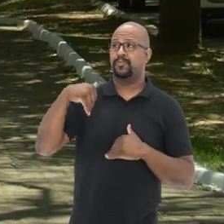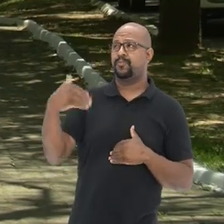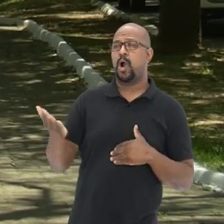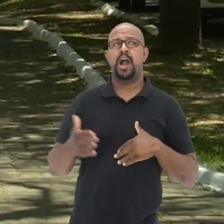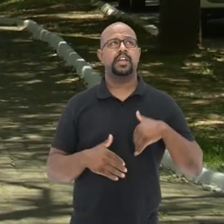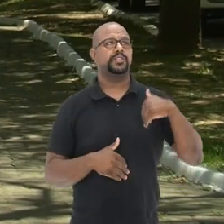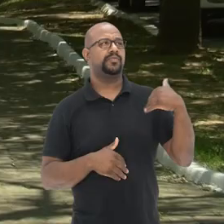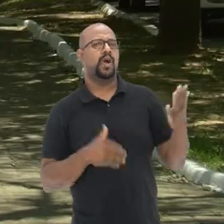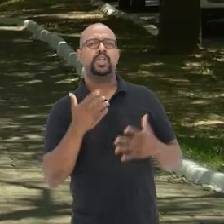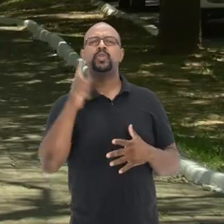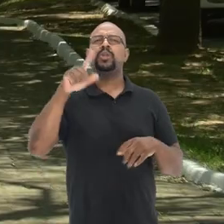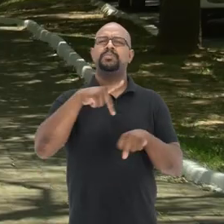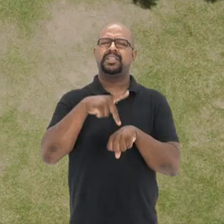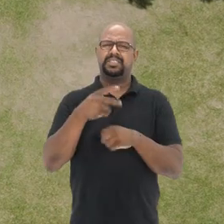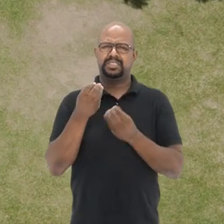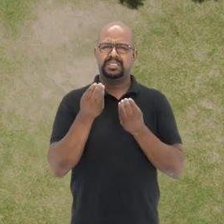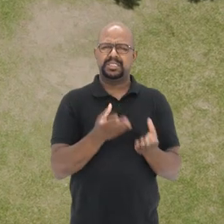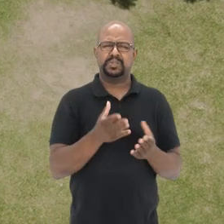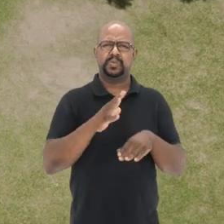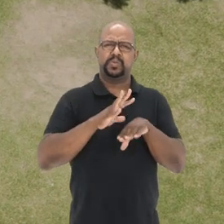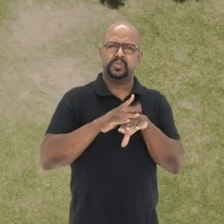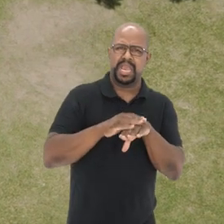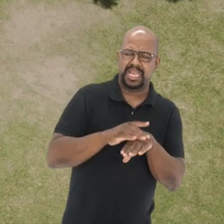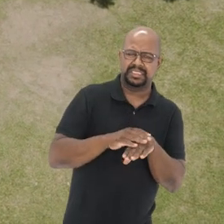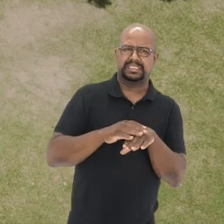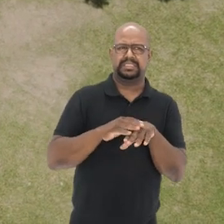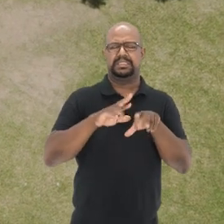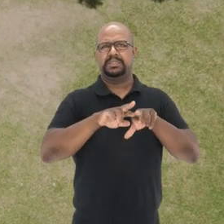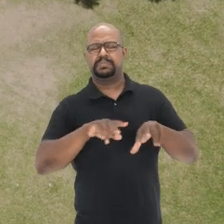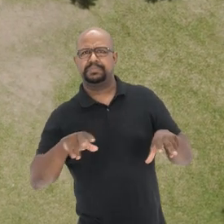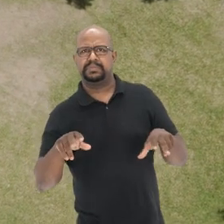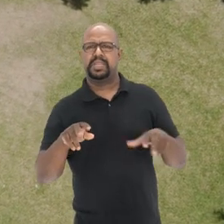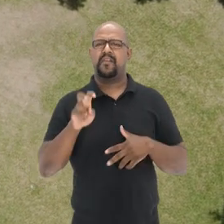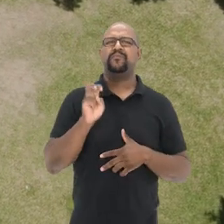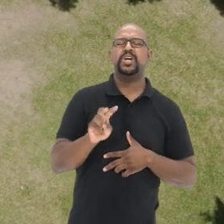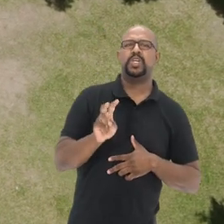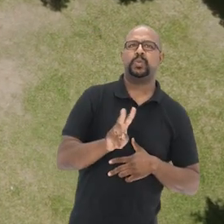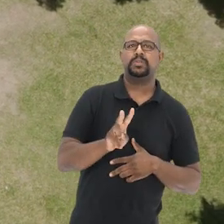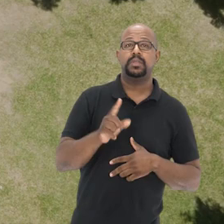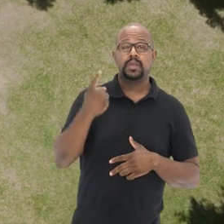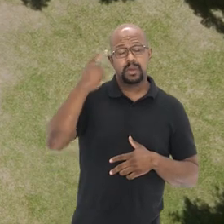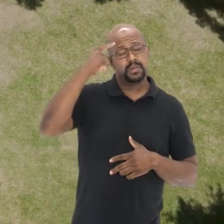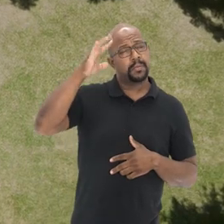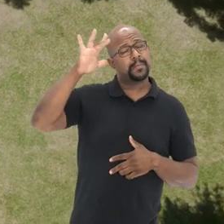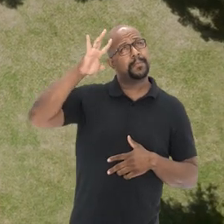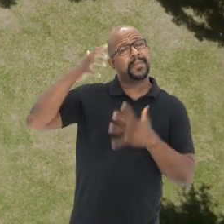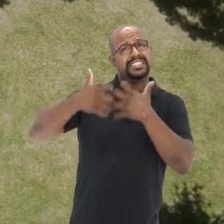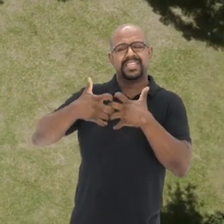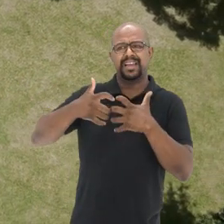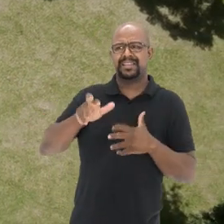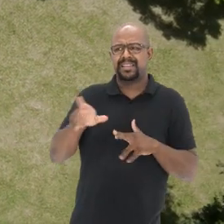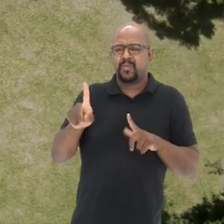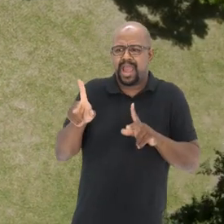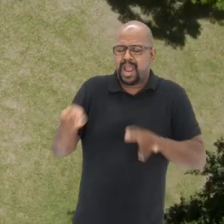vindo de fora, trazendo doenças e epidemias, e pondo uma maneira de pensar que não era a